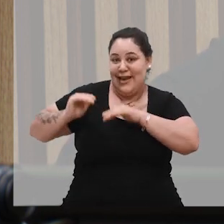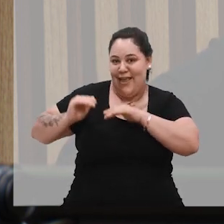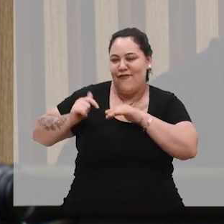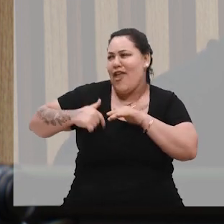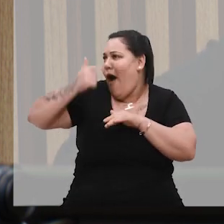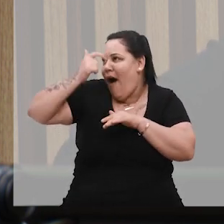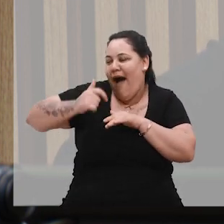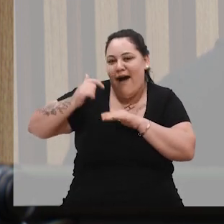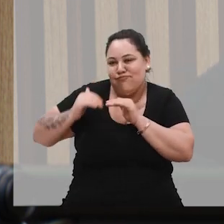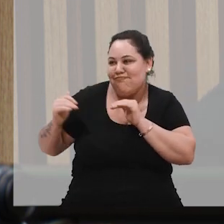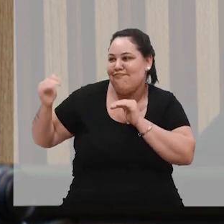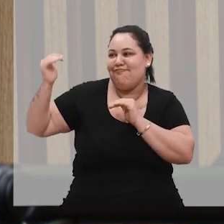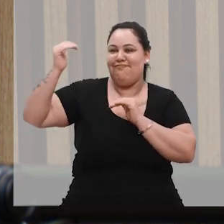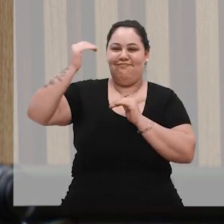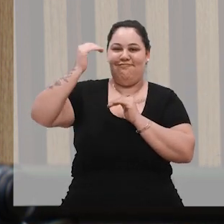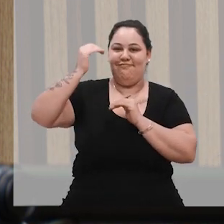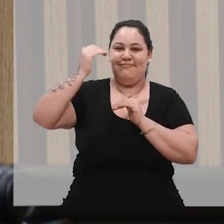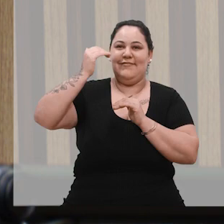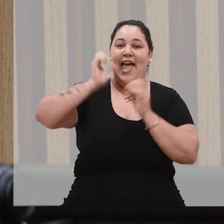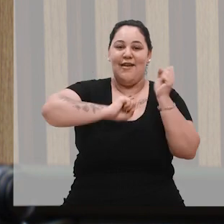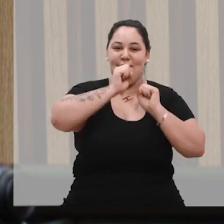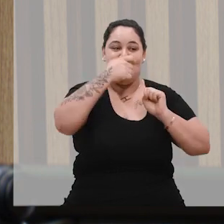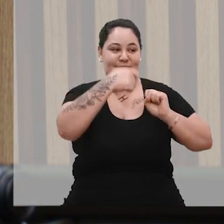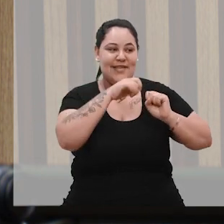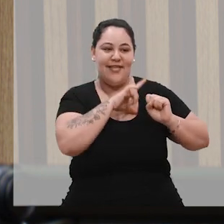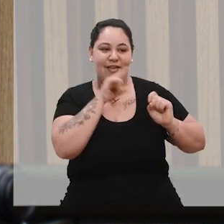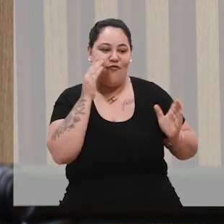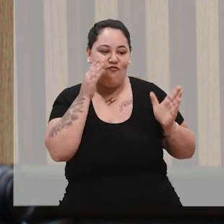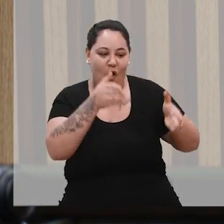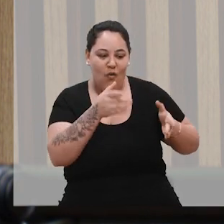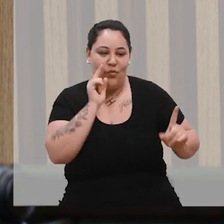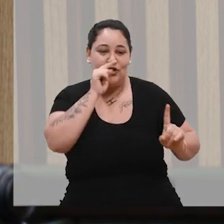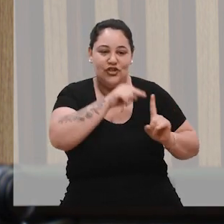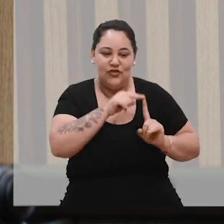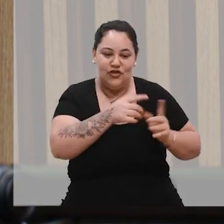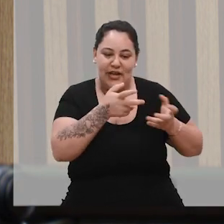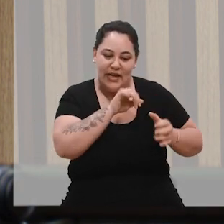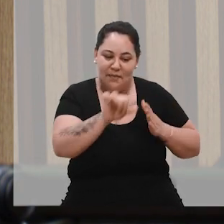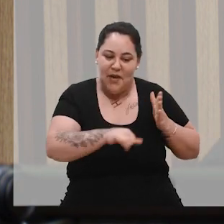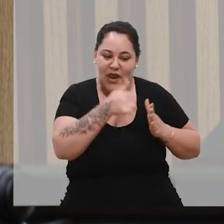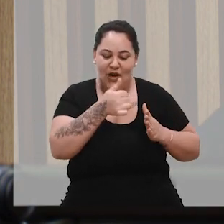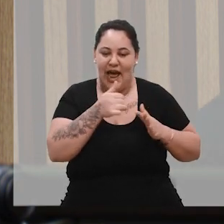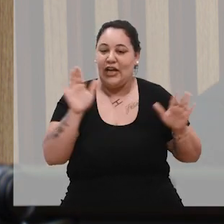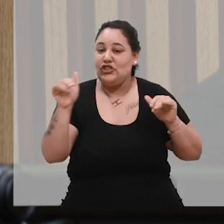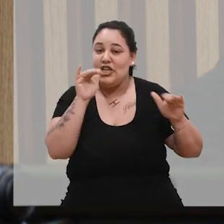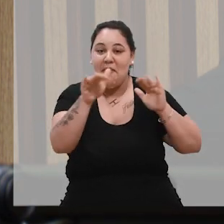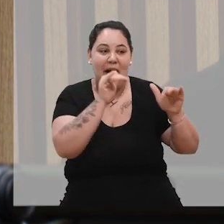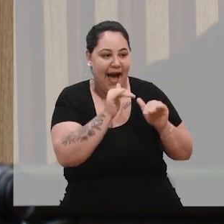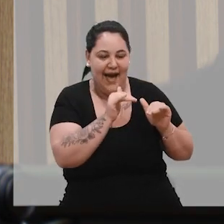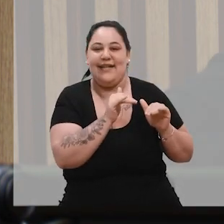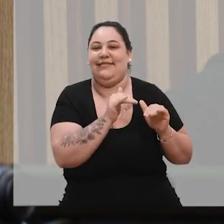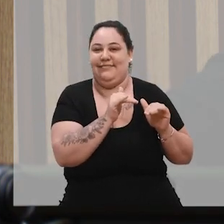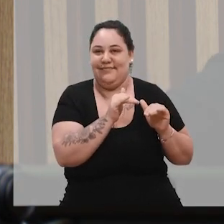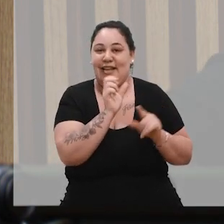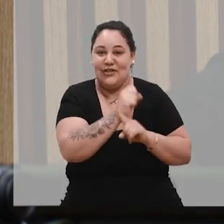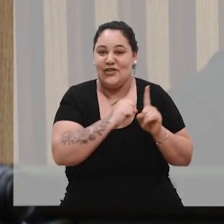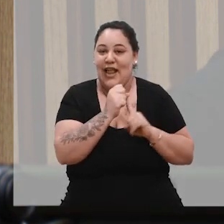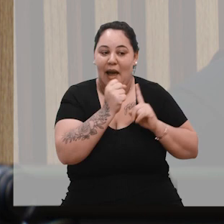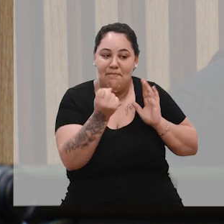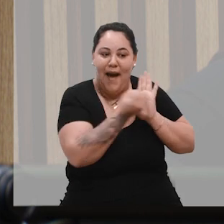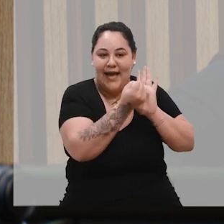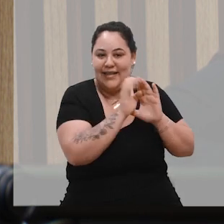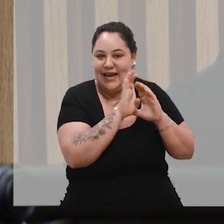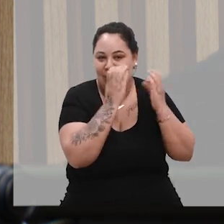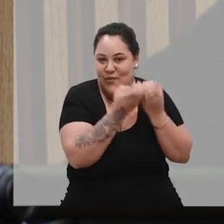que uma coisa que as empresas deveriam começar a avisar também, né? Tu ter um chamarisco diferente na sociedade,